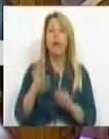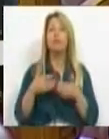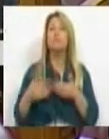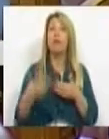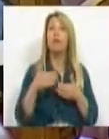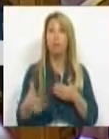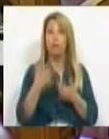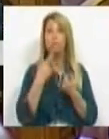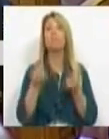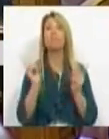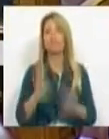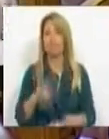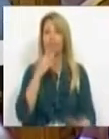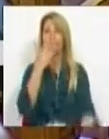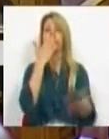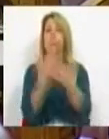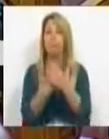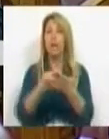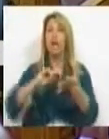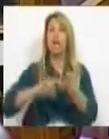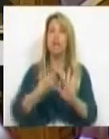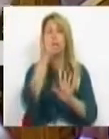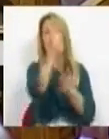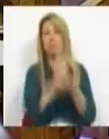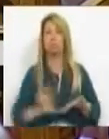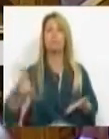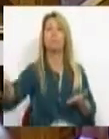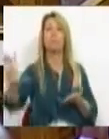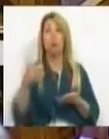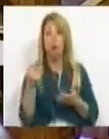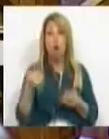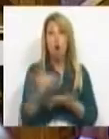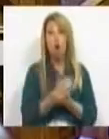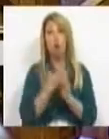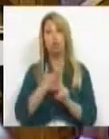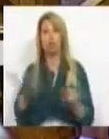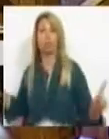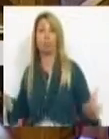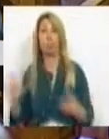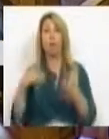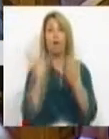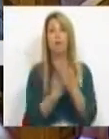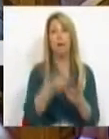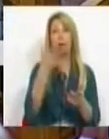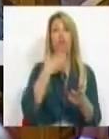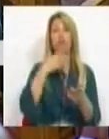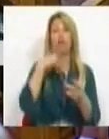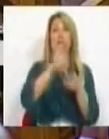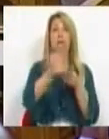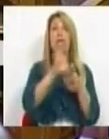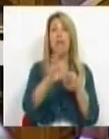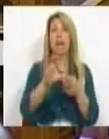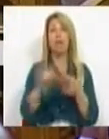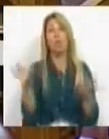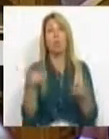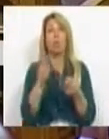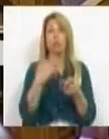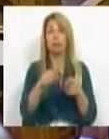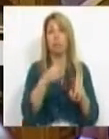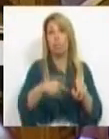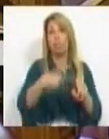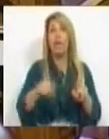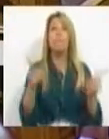confrontados com necessidades de capital, com desvios de recursos, com concessão de créditos em garantias, porque é isso que a banca privada faz. Essa é a sua matriz, é a